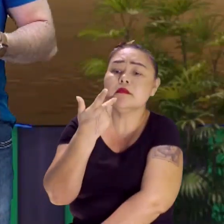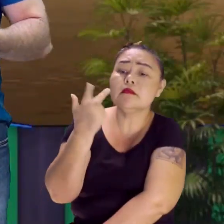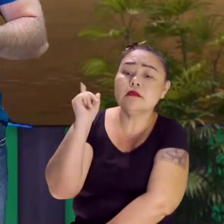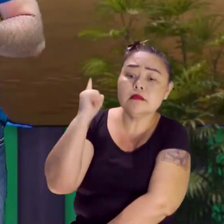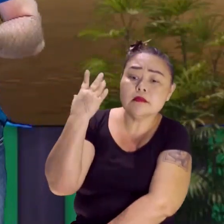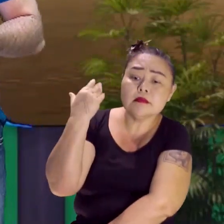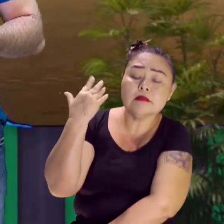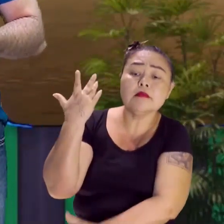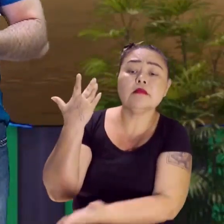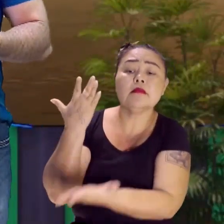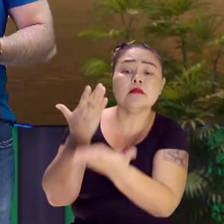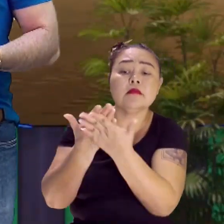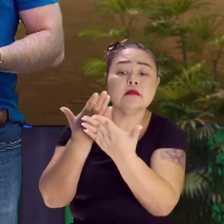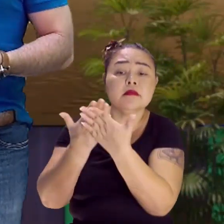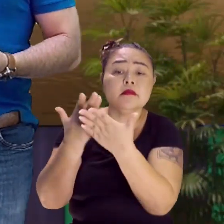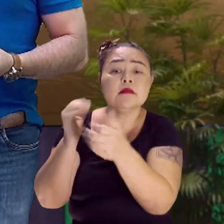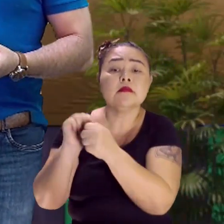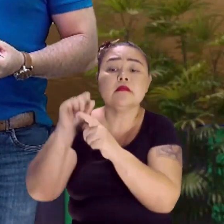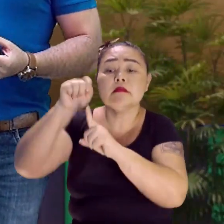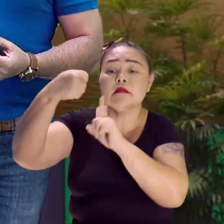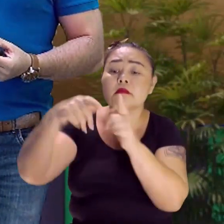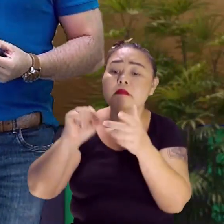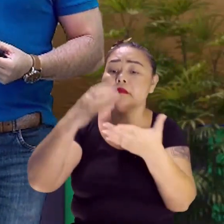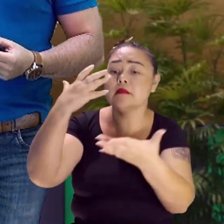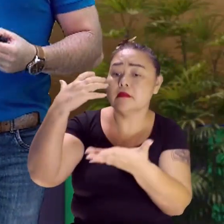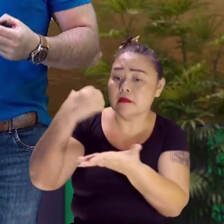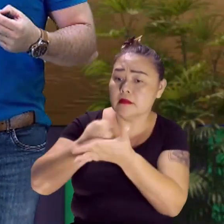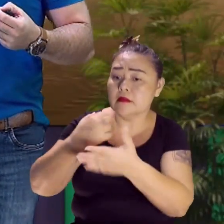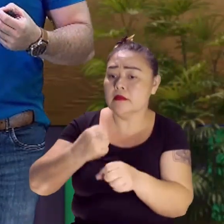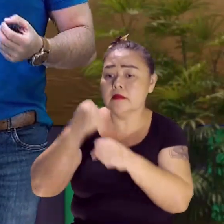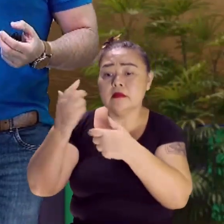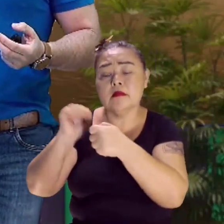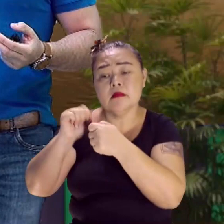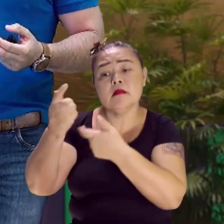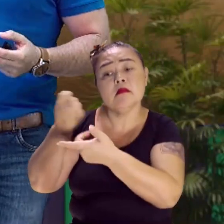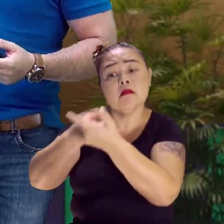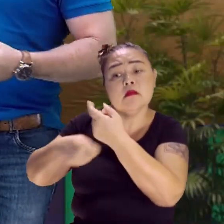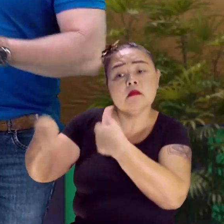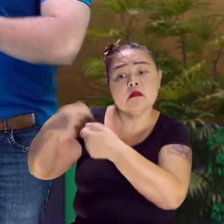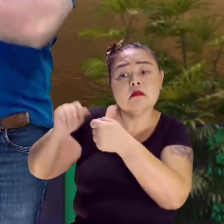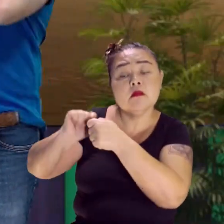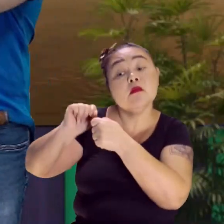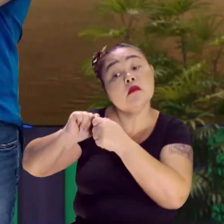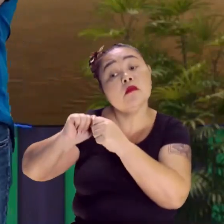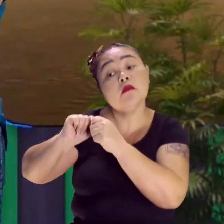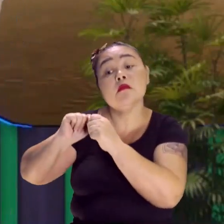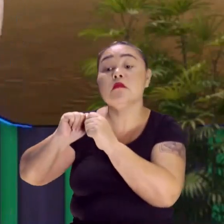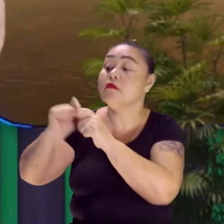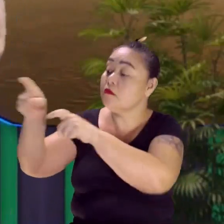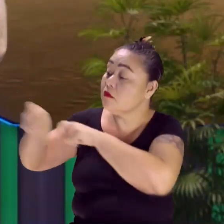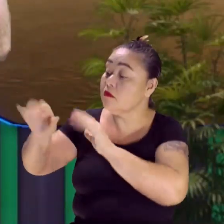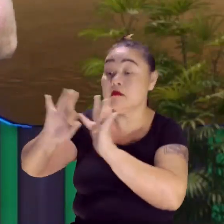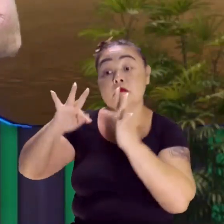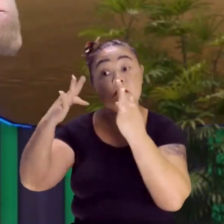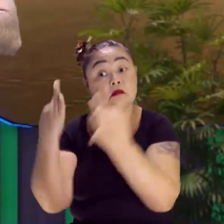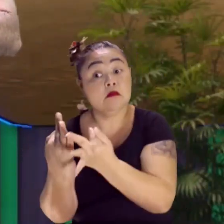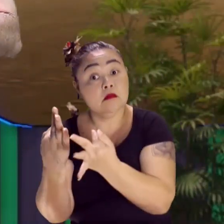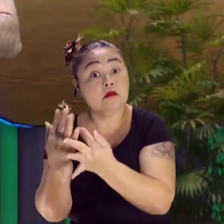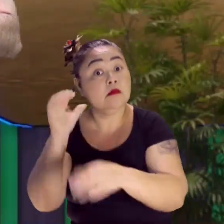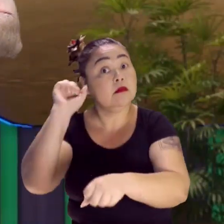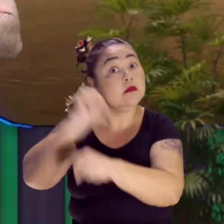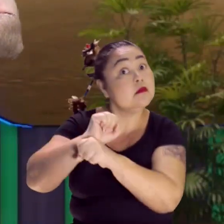a mandioca a banana Quem produz mais O agronegócio de Rondônia ou agricultura familiar